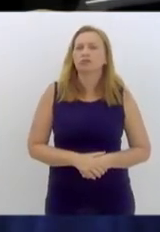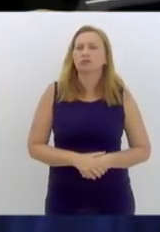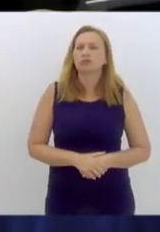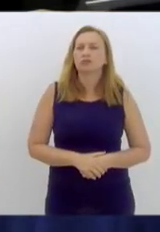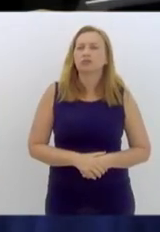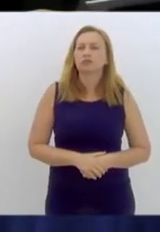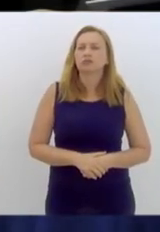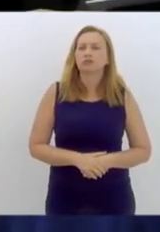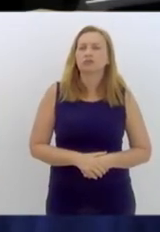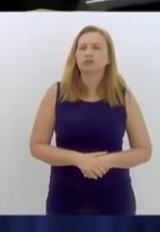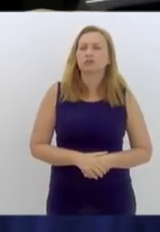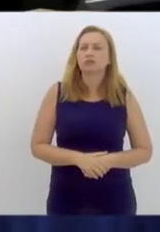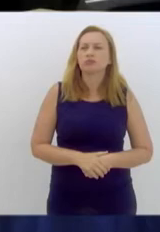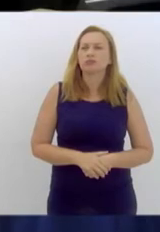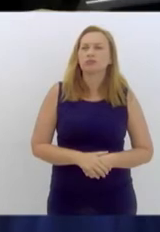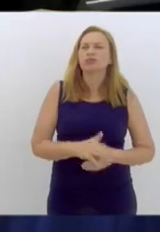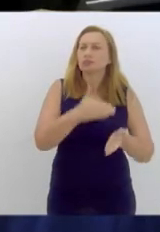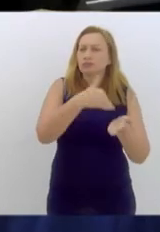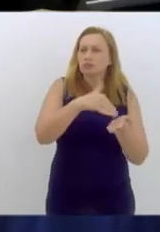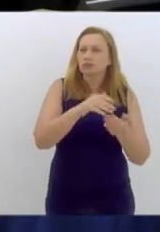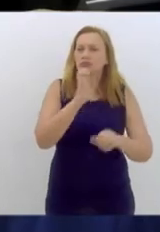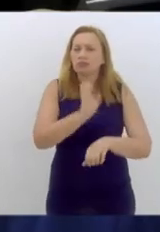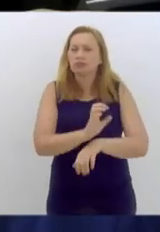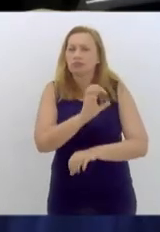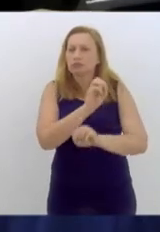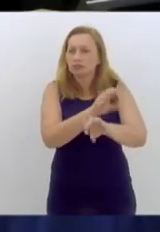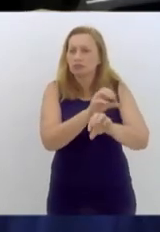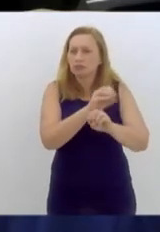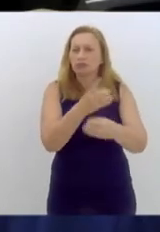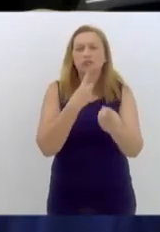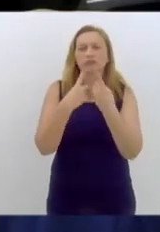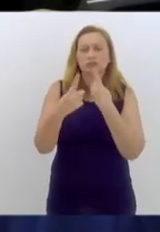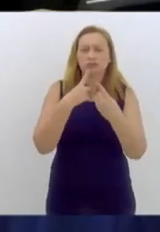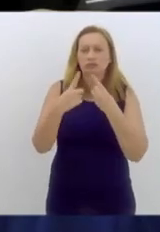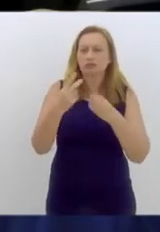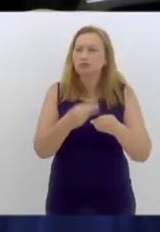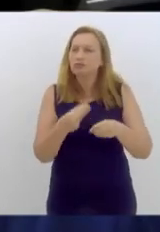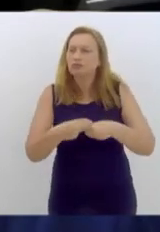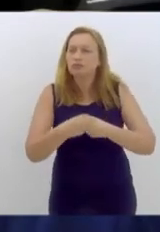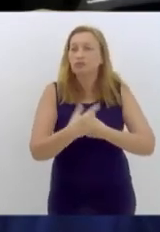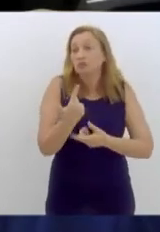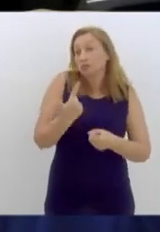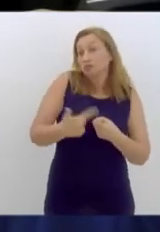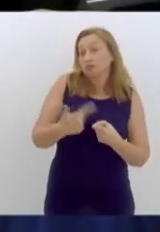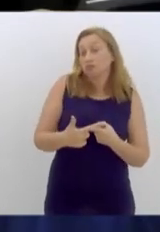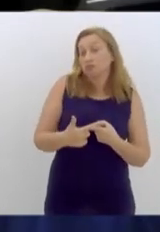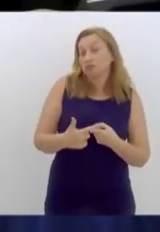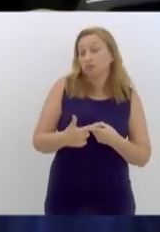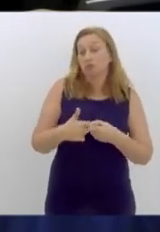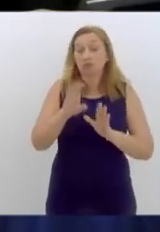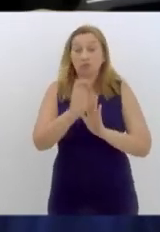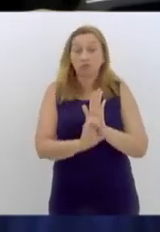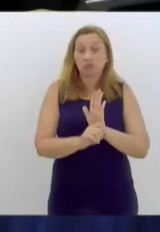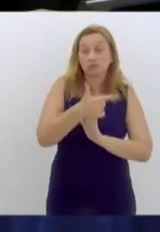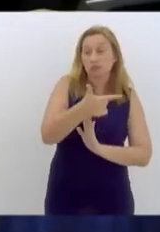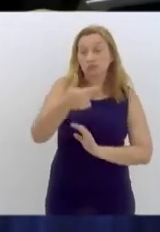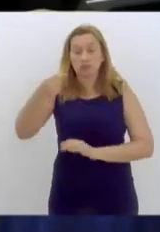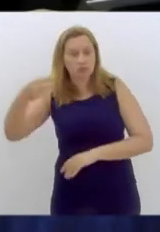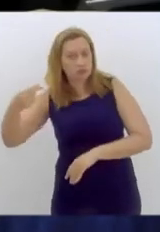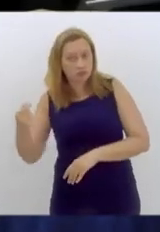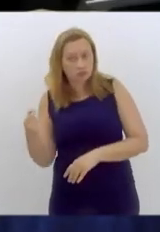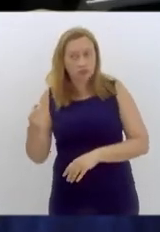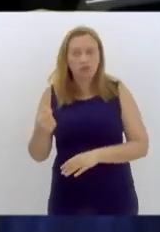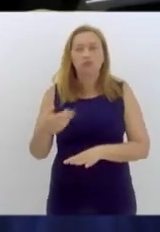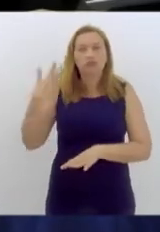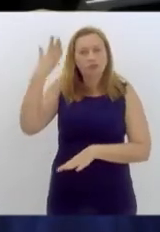sobreveio à Secretaria de Estado de Educação essa preocupação de dialogar com os municípios? Porque essa emenda é de 2020, né? A mensagem do